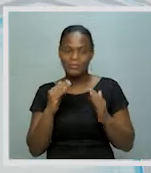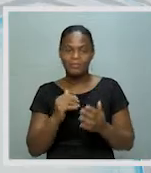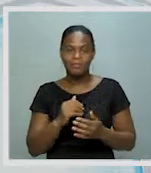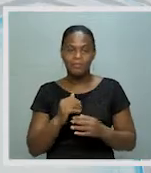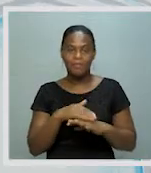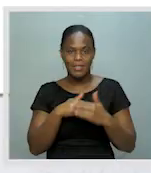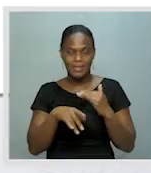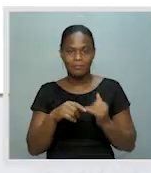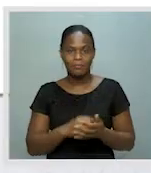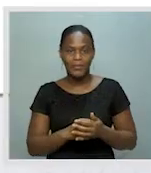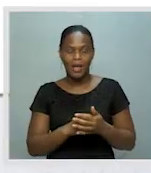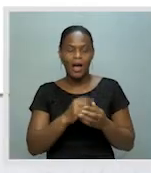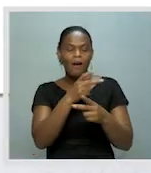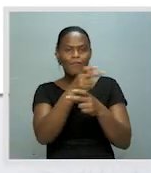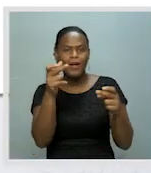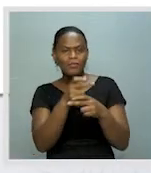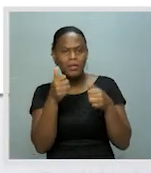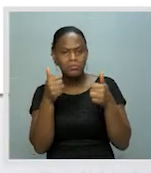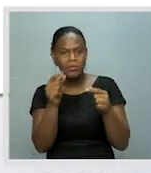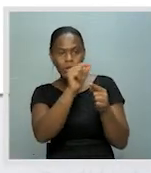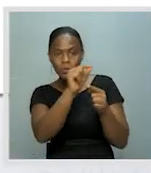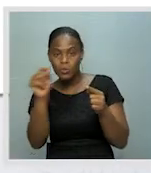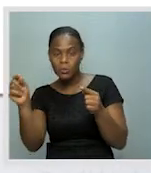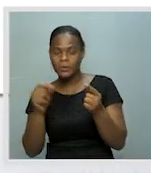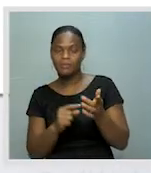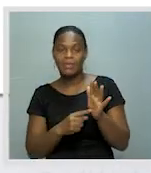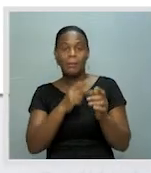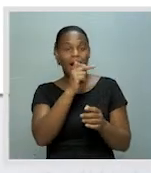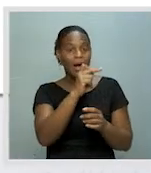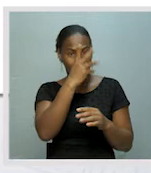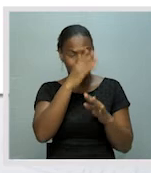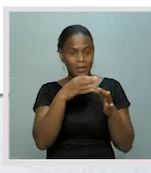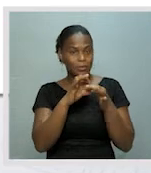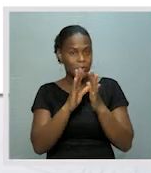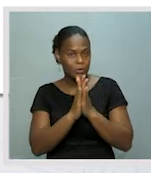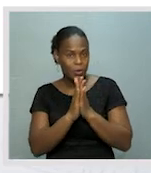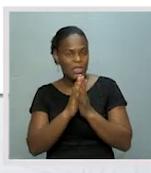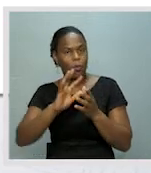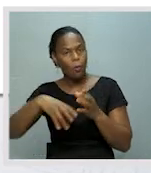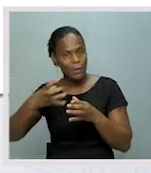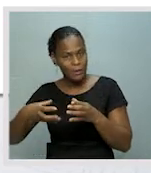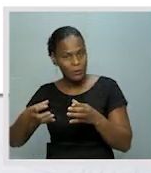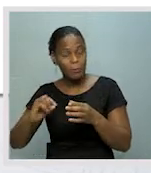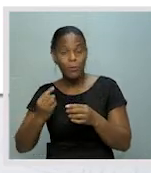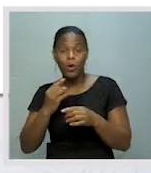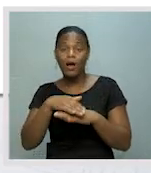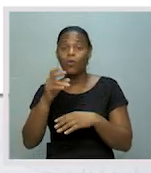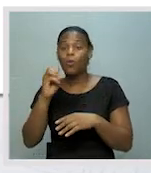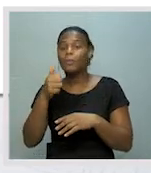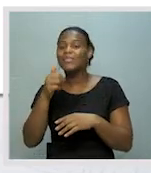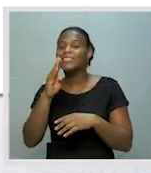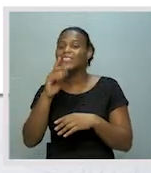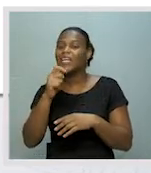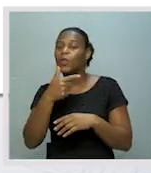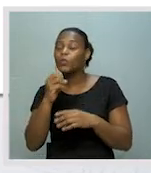fazer. Sublinhe as afirmações corretas. A linha A. O fenômeno religioso é complexo pelo seu objeto